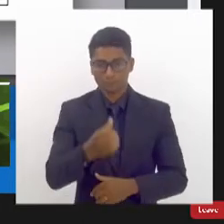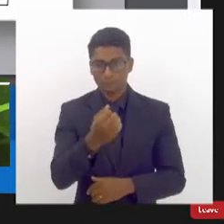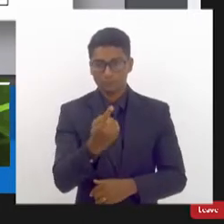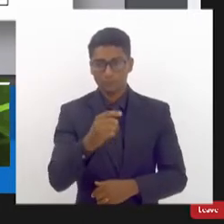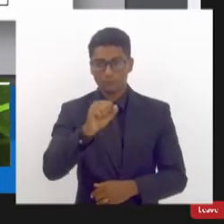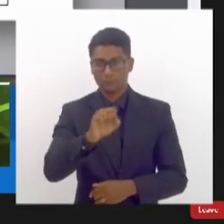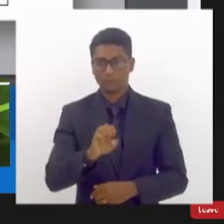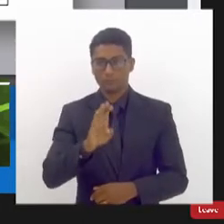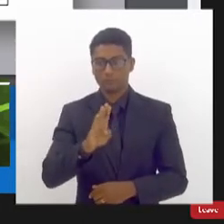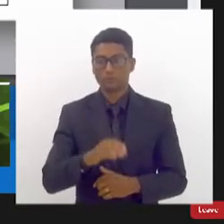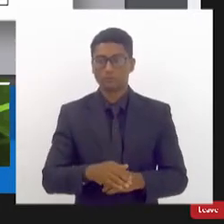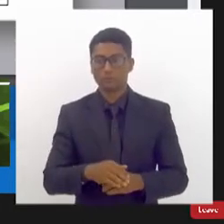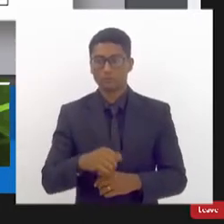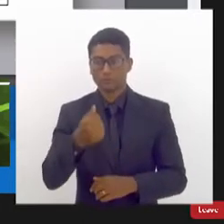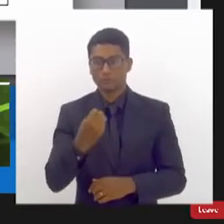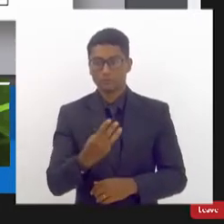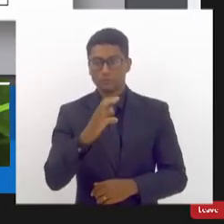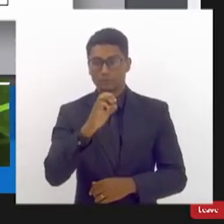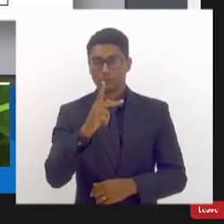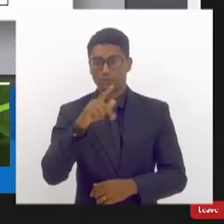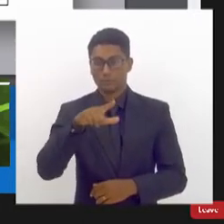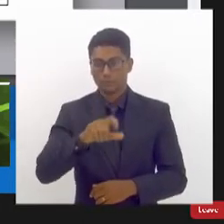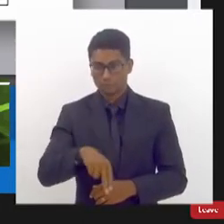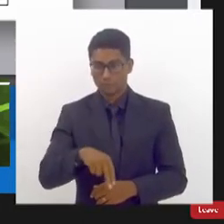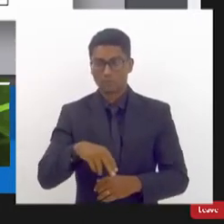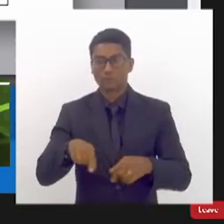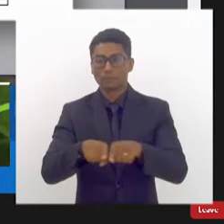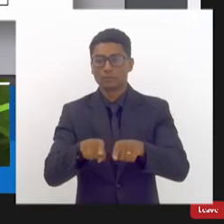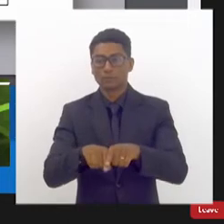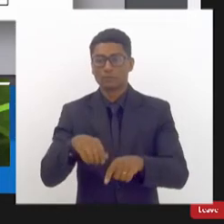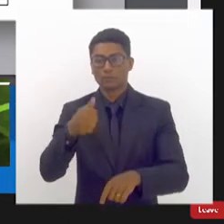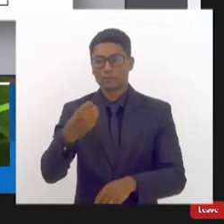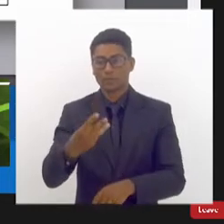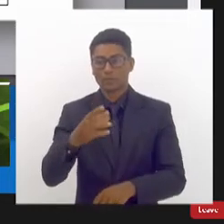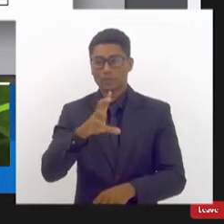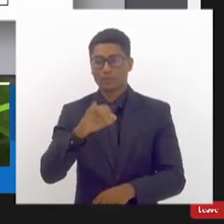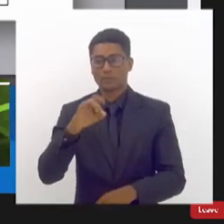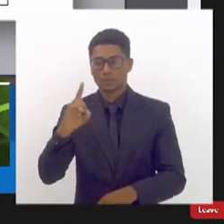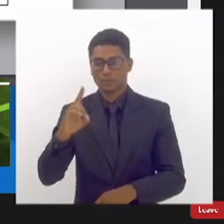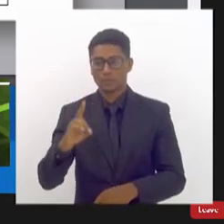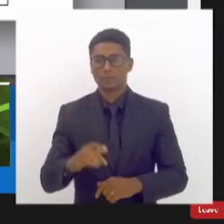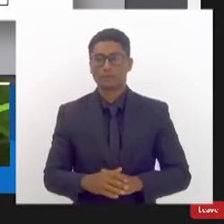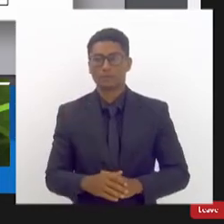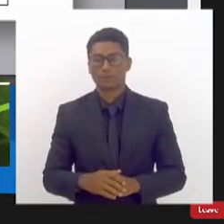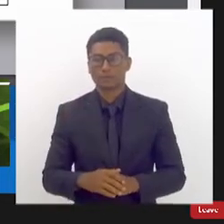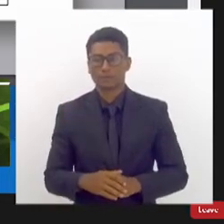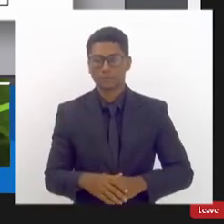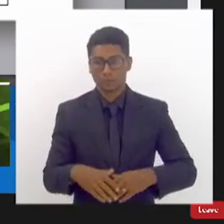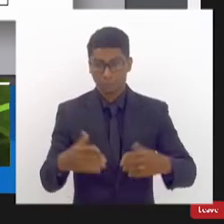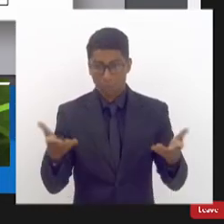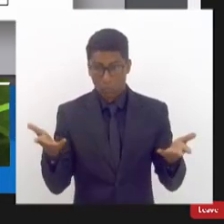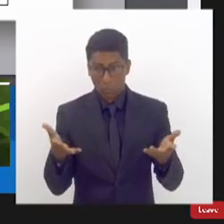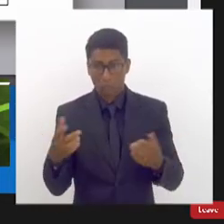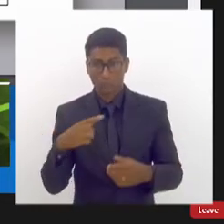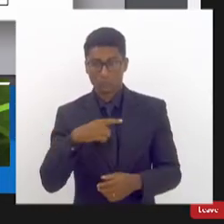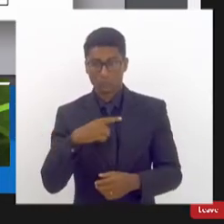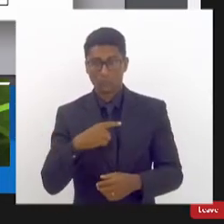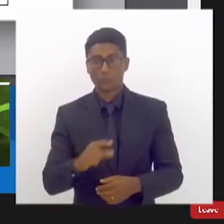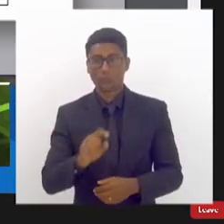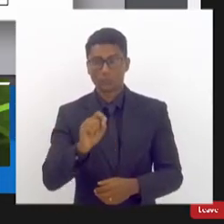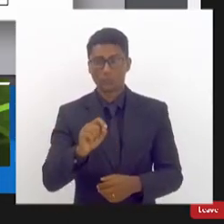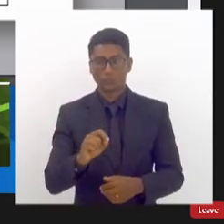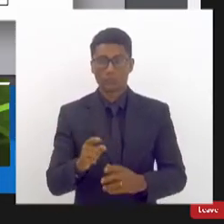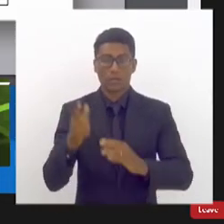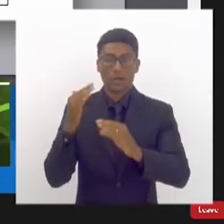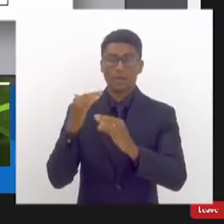SEB, 13 na CPLN e 1 na CID. O que que tem hoje para distribuição? E aí a gente considera a distribuição o que vai para o